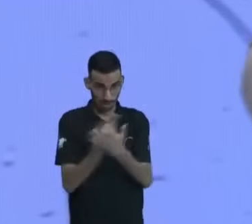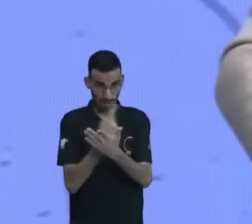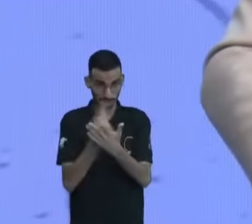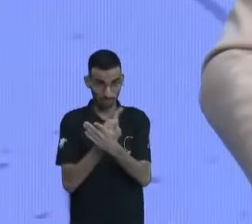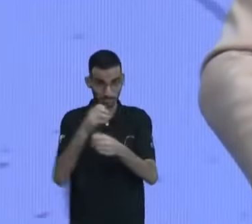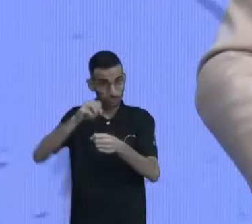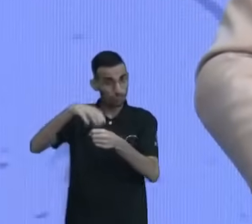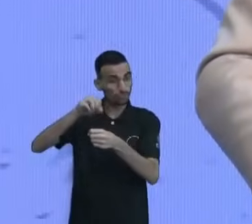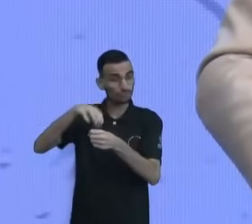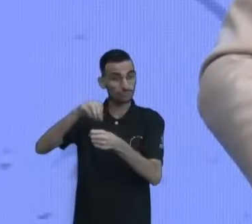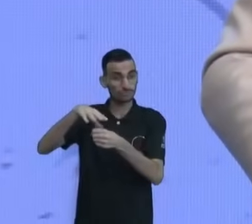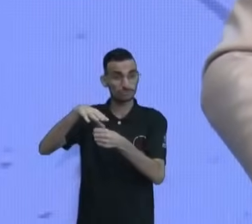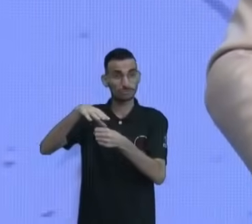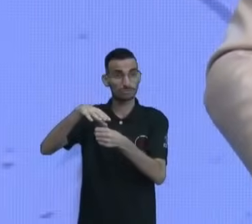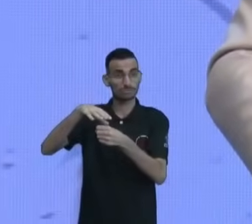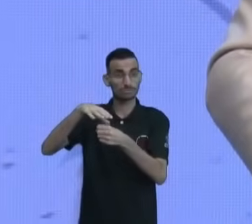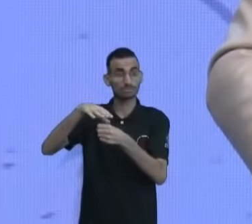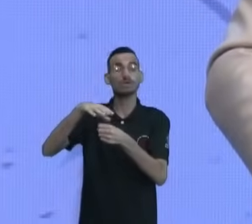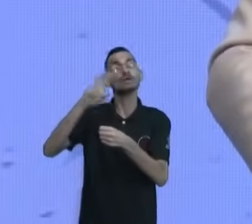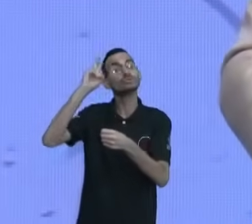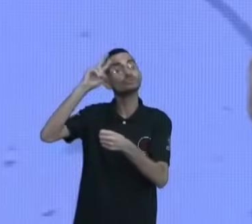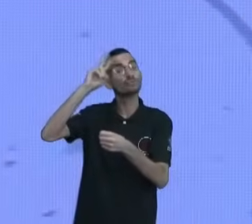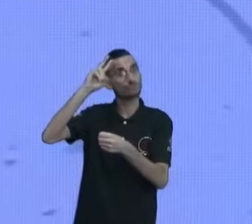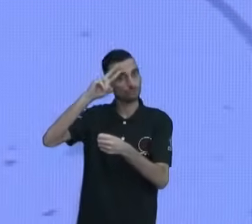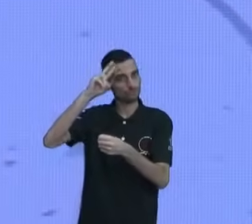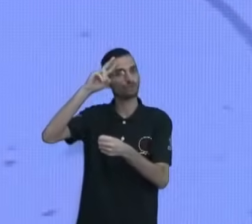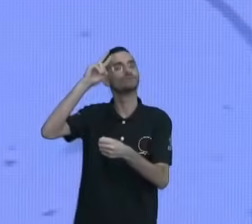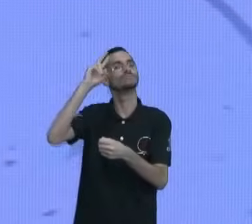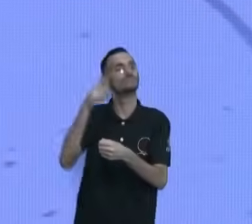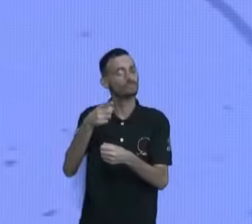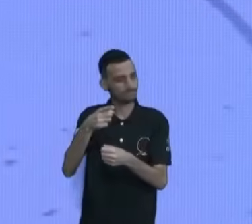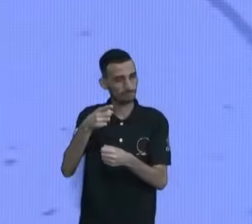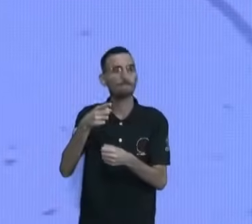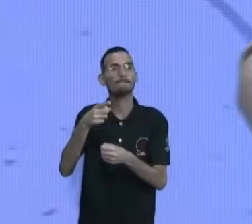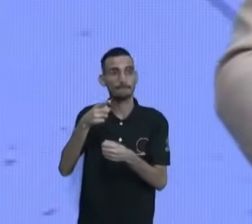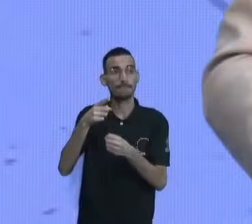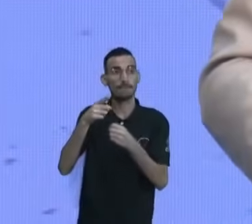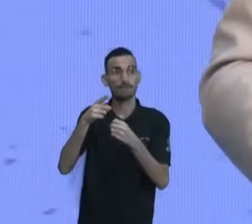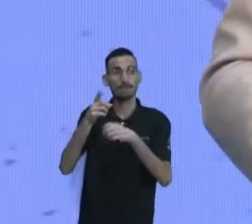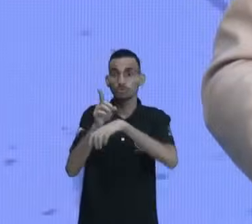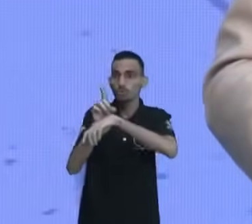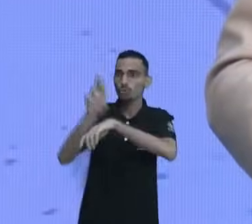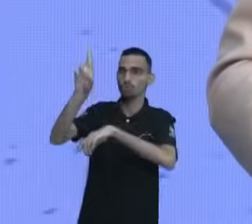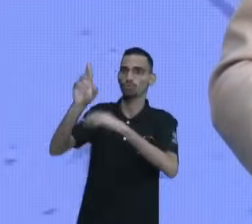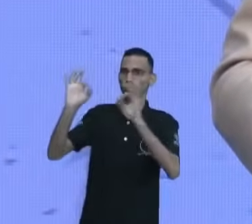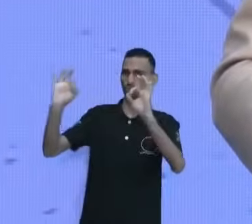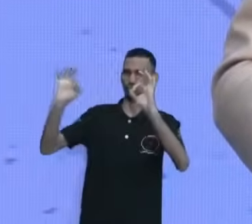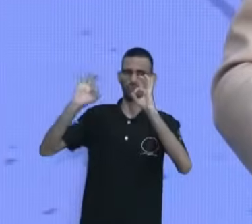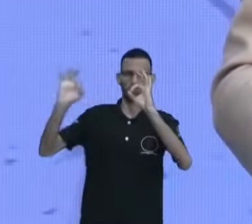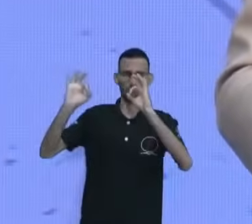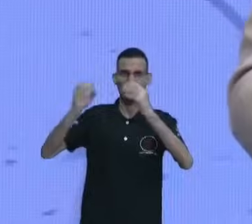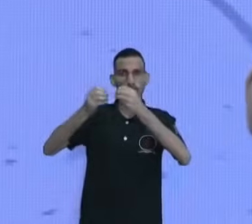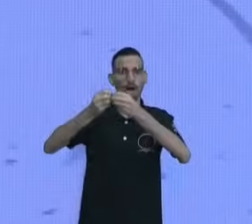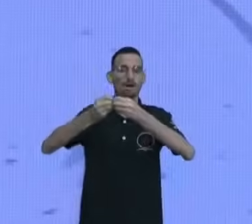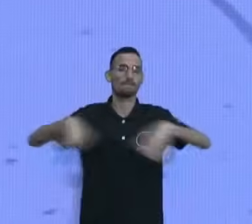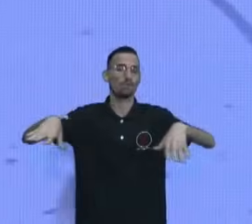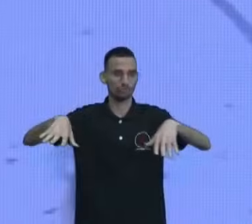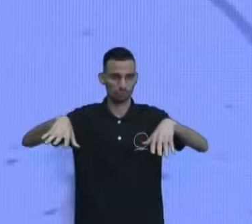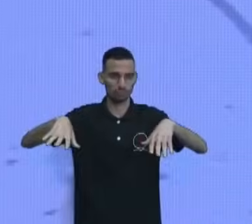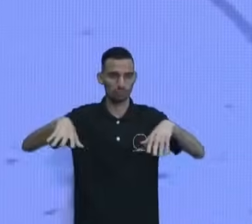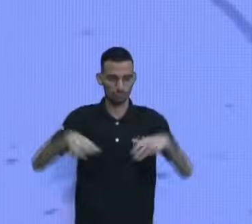desperdício desgraçado 131.000 kg de ouro 307.000 kg de